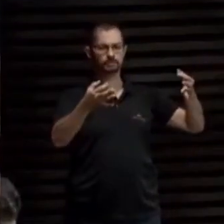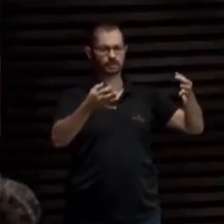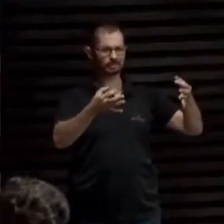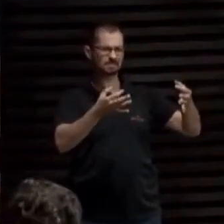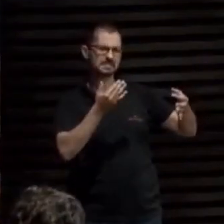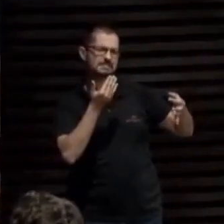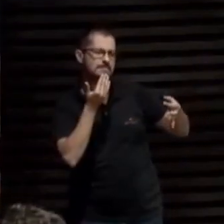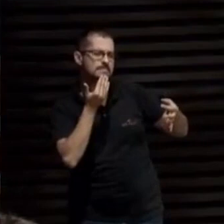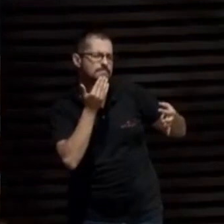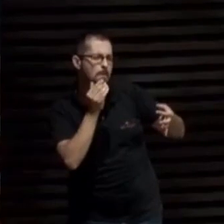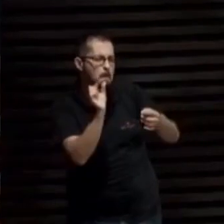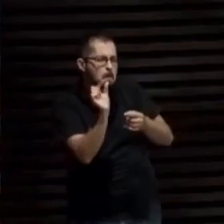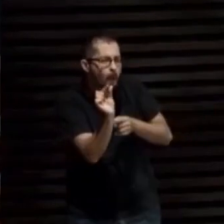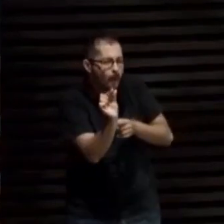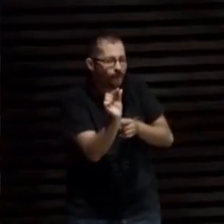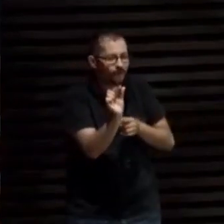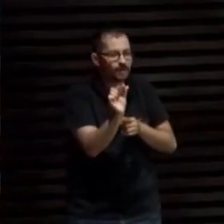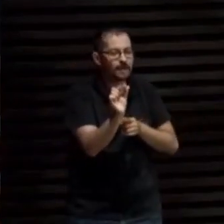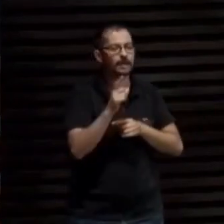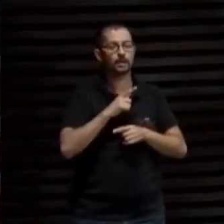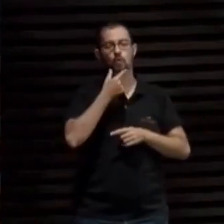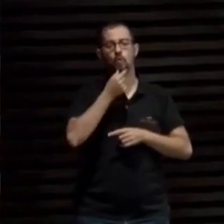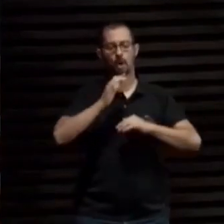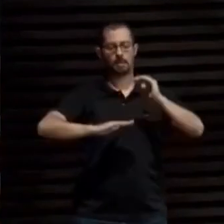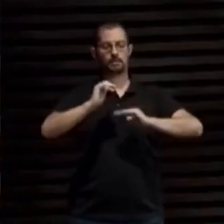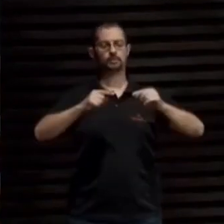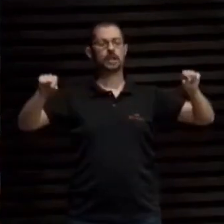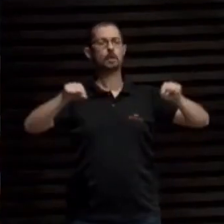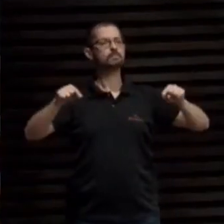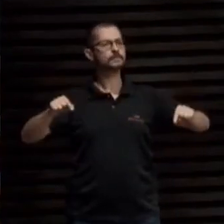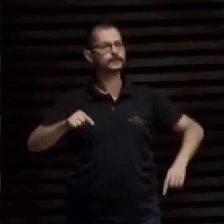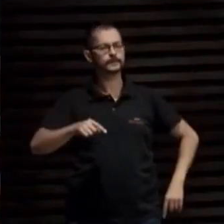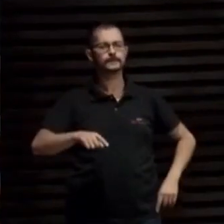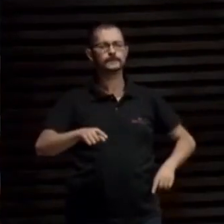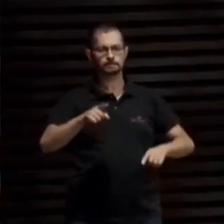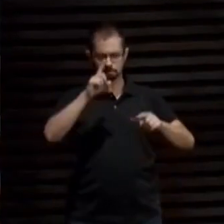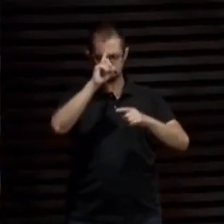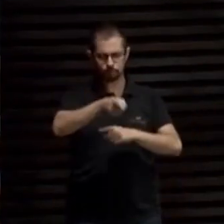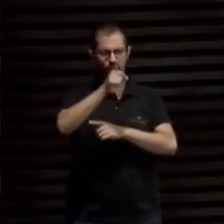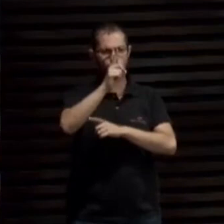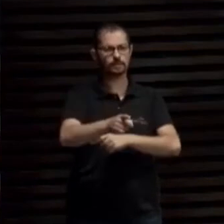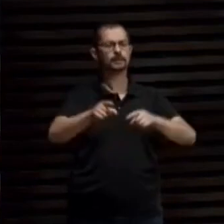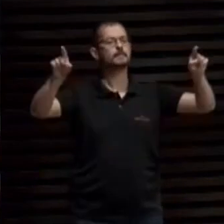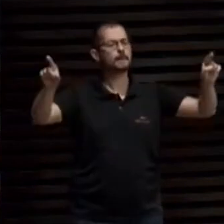um pouquinho lá, e o maestro começava: vamos lá! Tá, tá, tá, tá, tá.